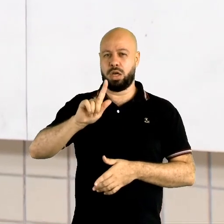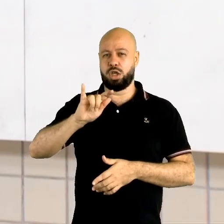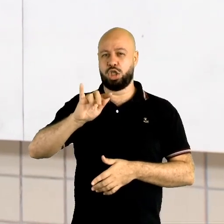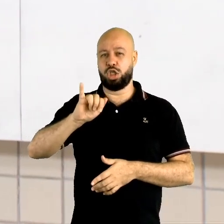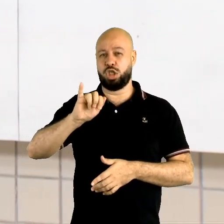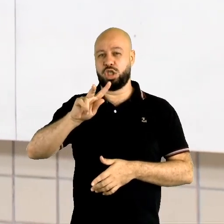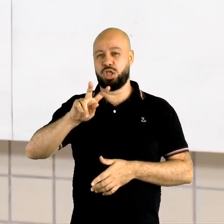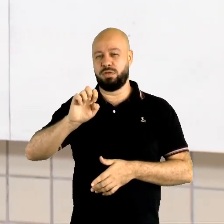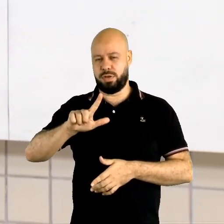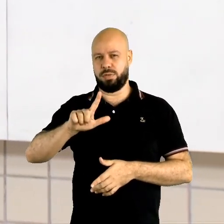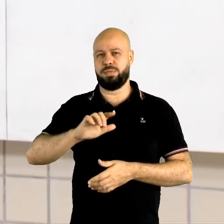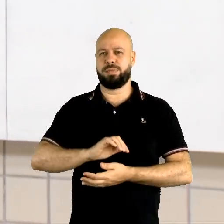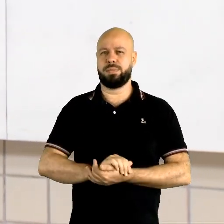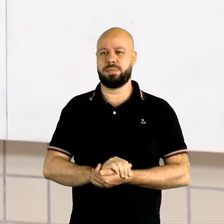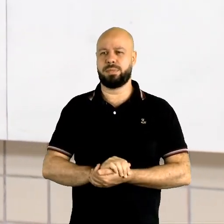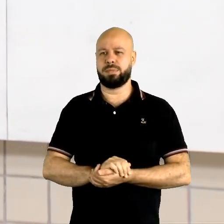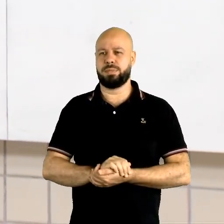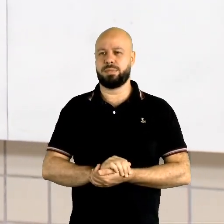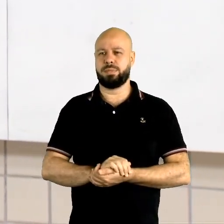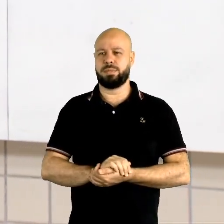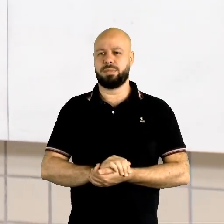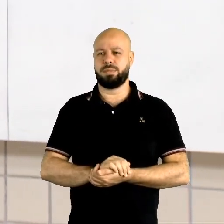Letras